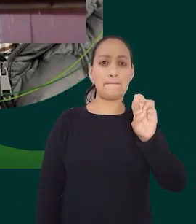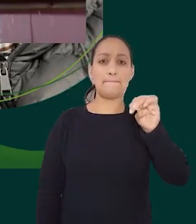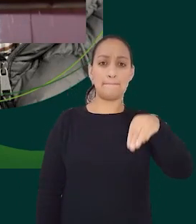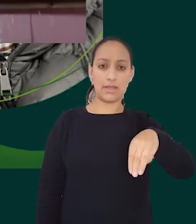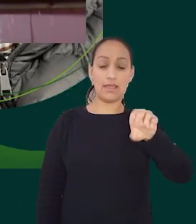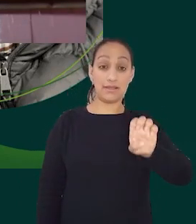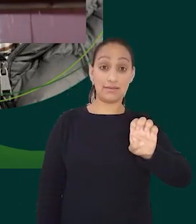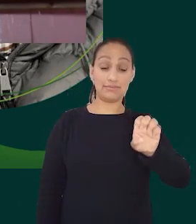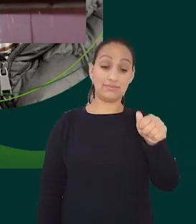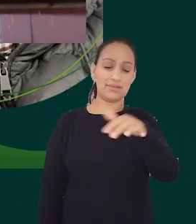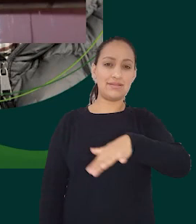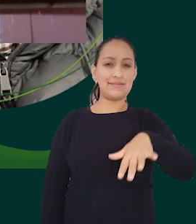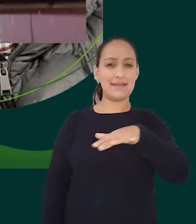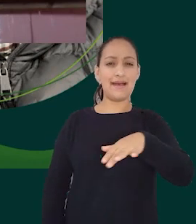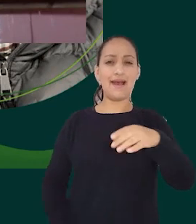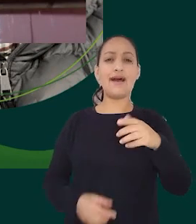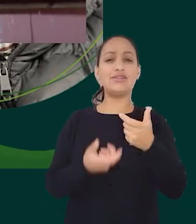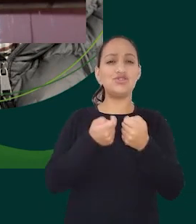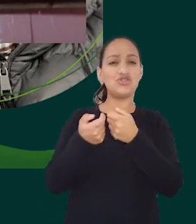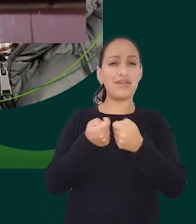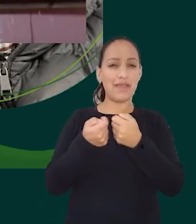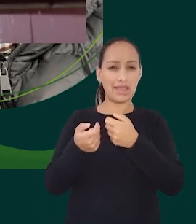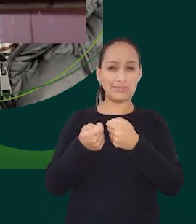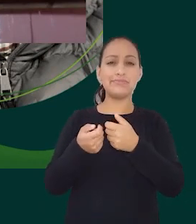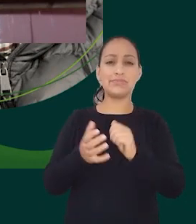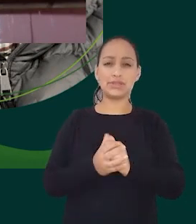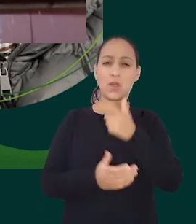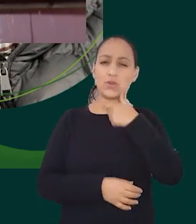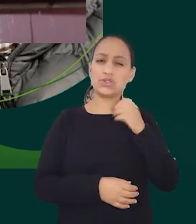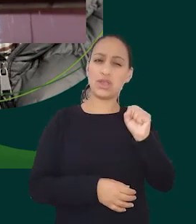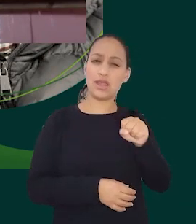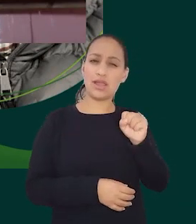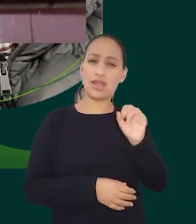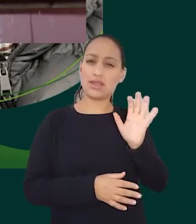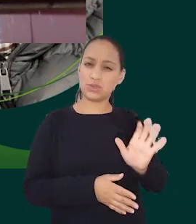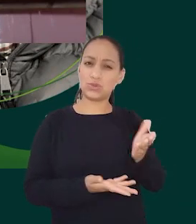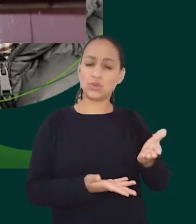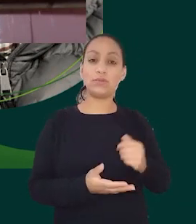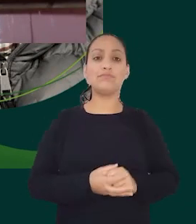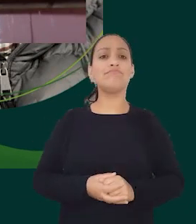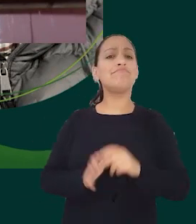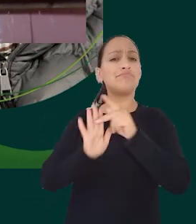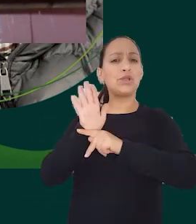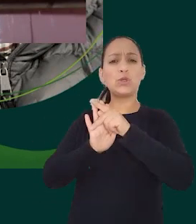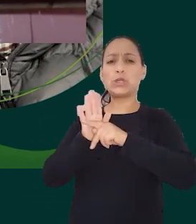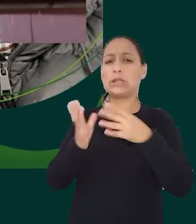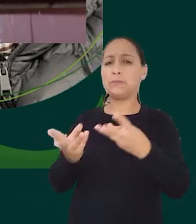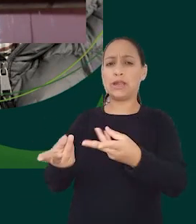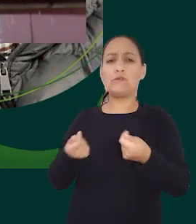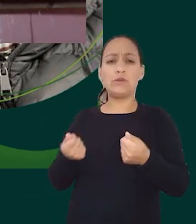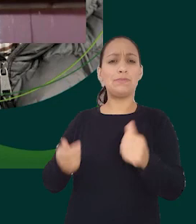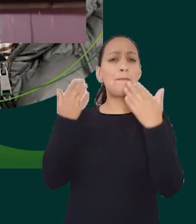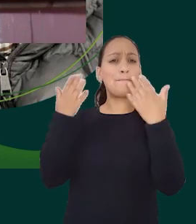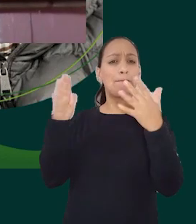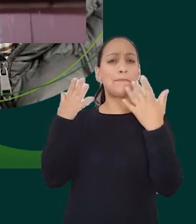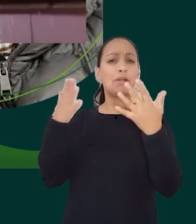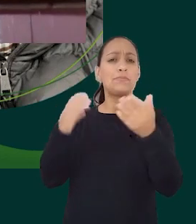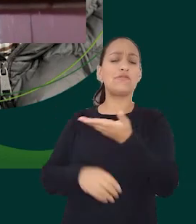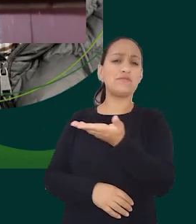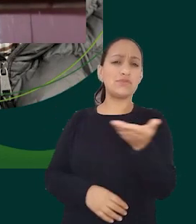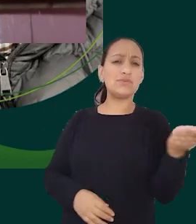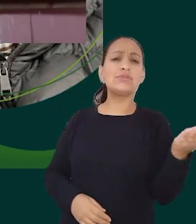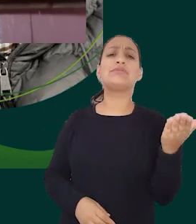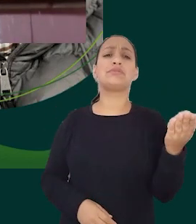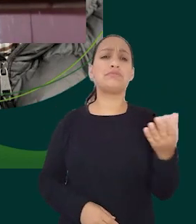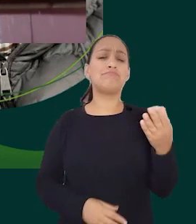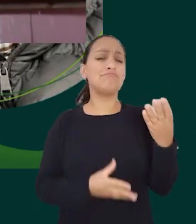que engano, é bacana. isso. Que bacana. Tenham. Esse projeto é Oi. maravilhoso. Parabéns para vocês. Um monte de conhecimento. Vamos